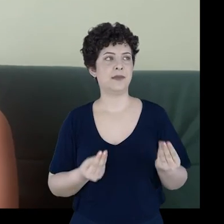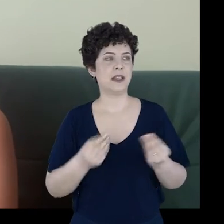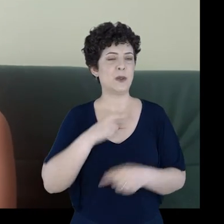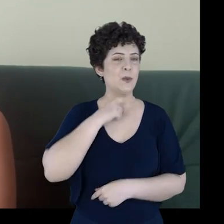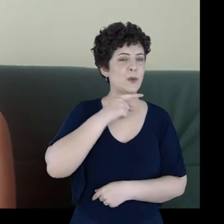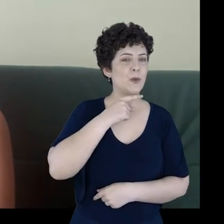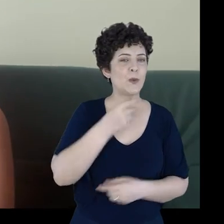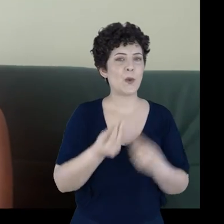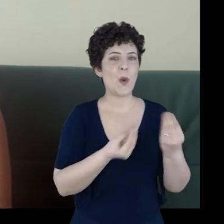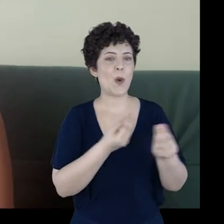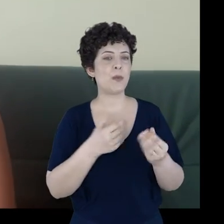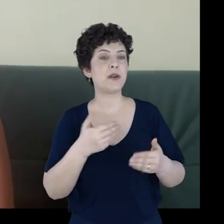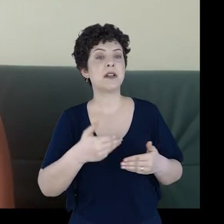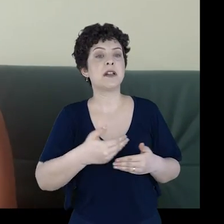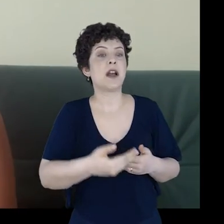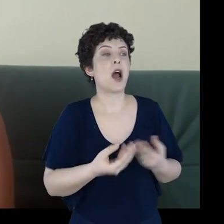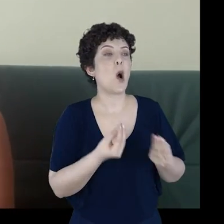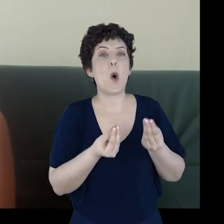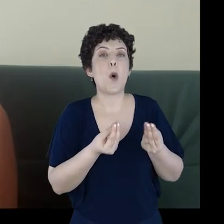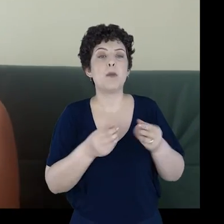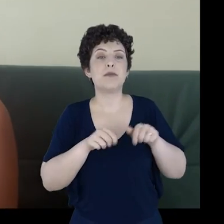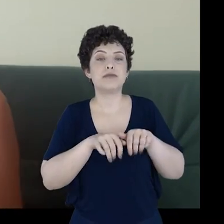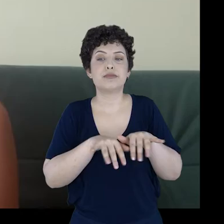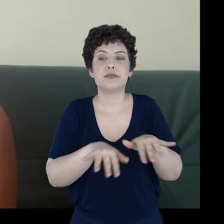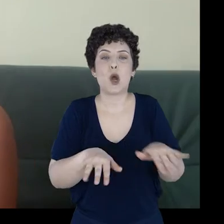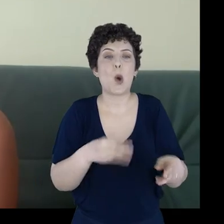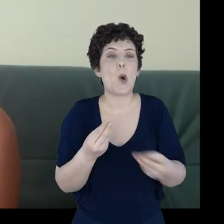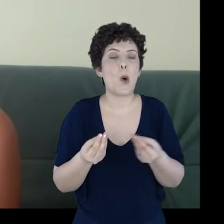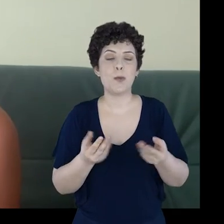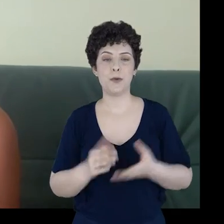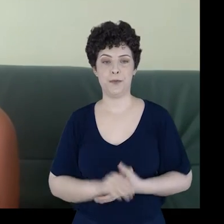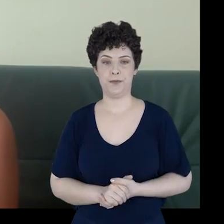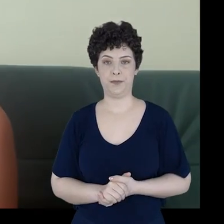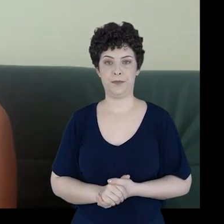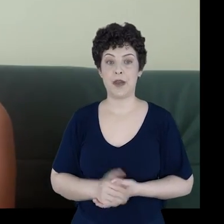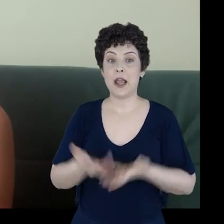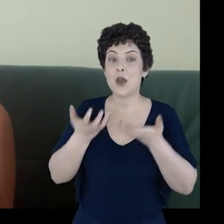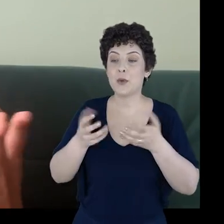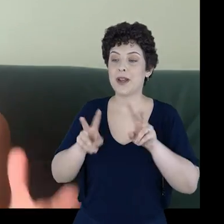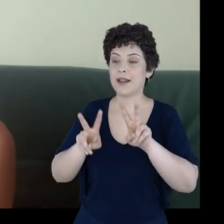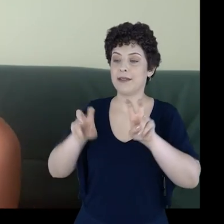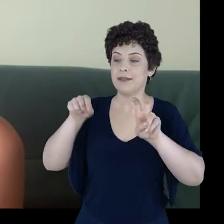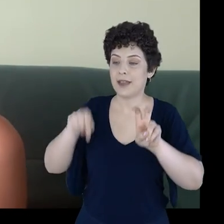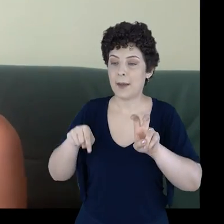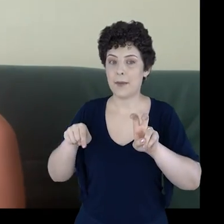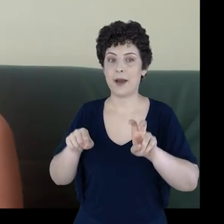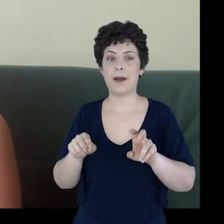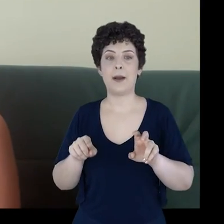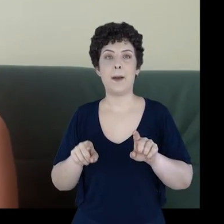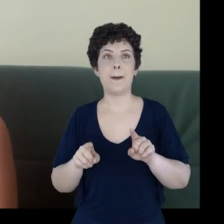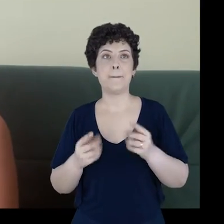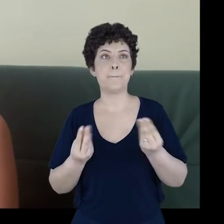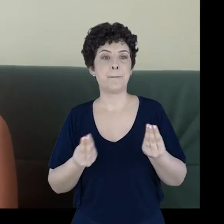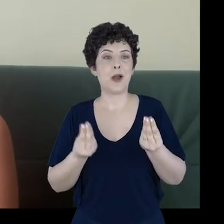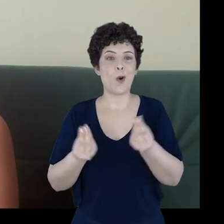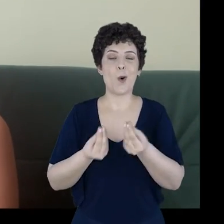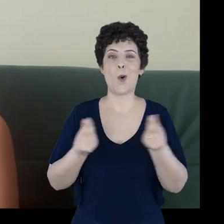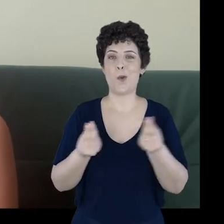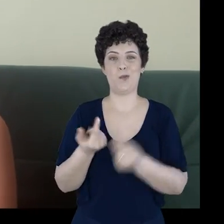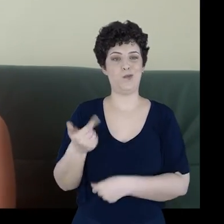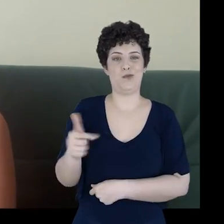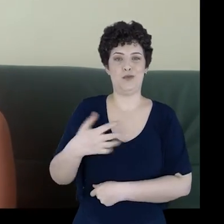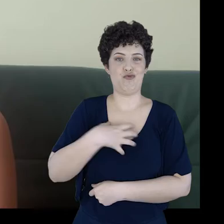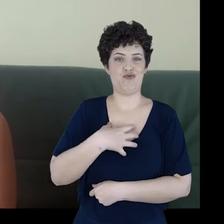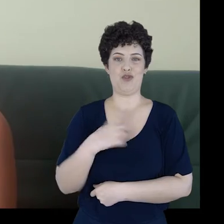presente. A gente não sabia aonde ia chegar, nem como ia chegar. Tem cabelo preto. Sabia que queria falar disso. Curto. Mas o como,